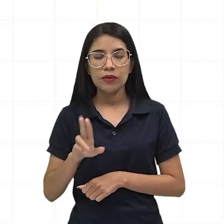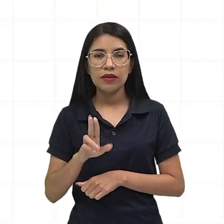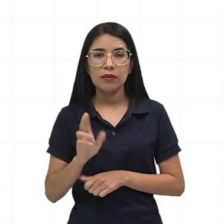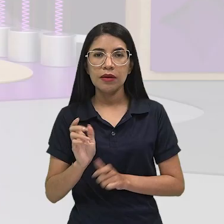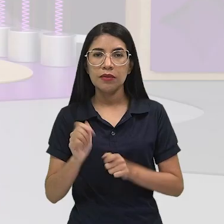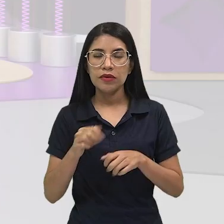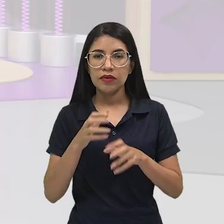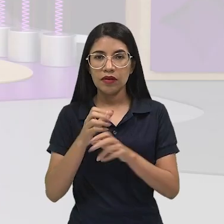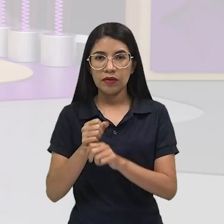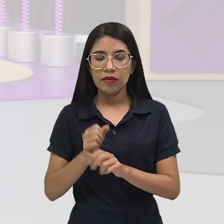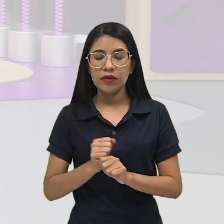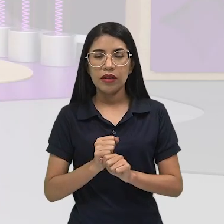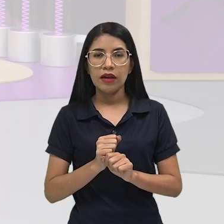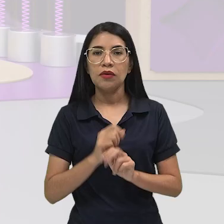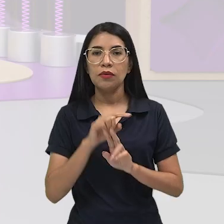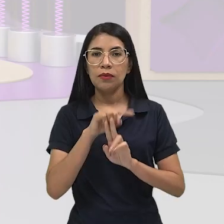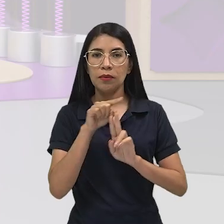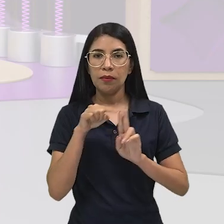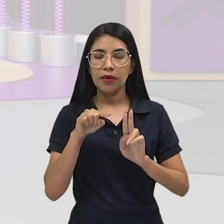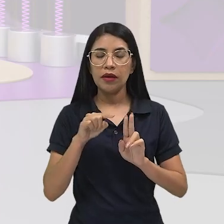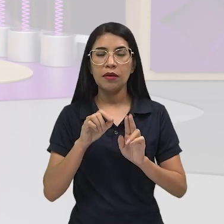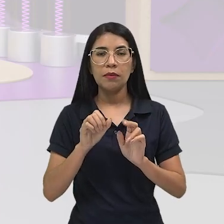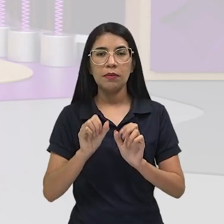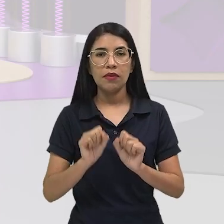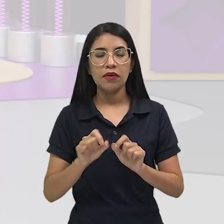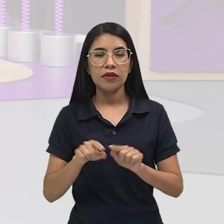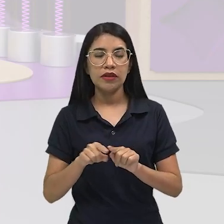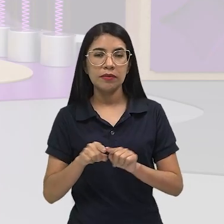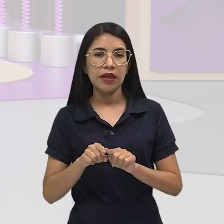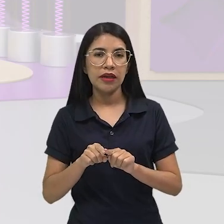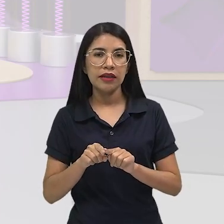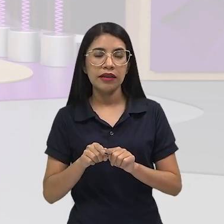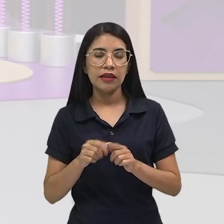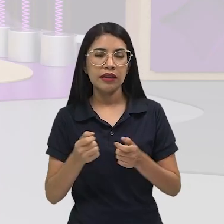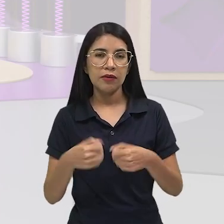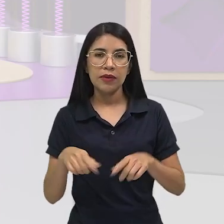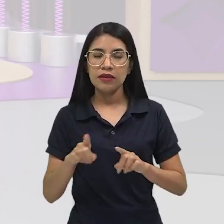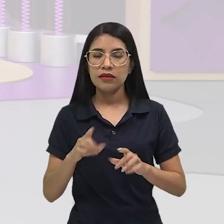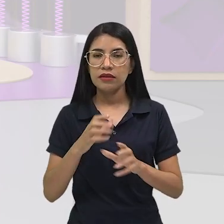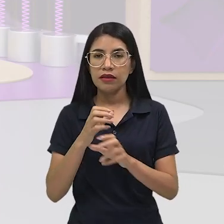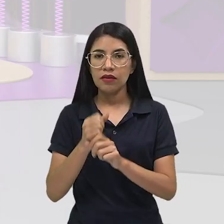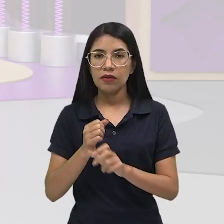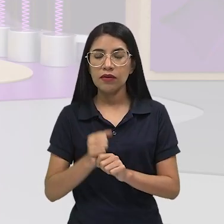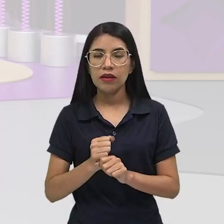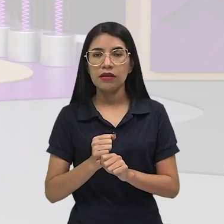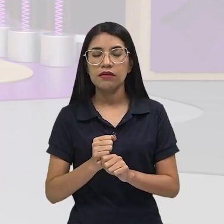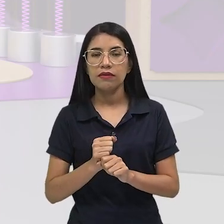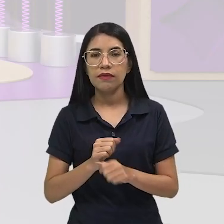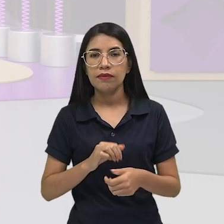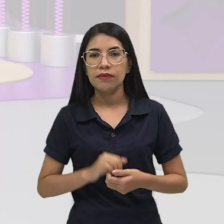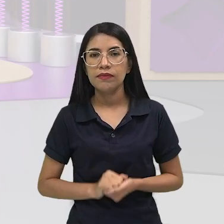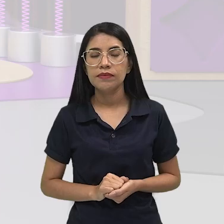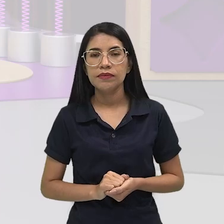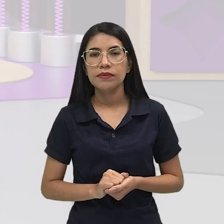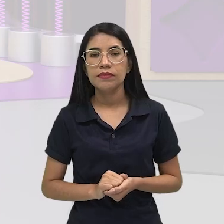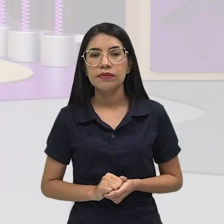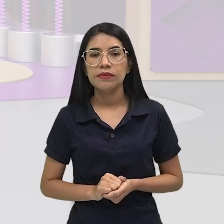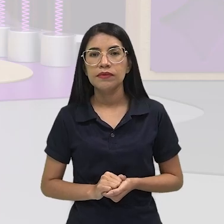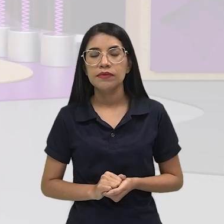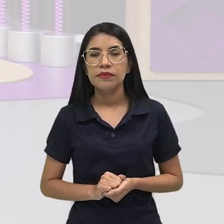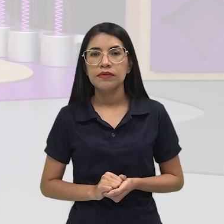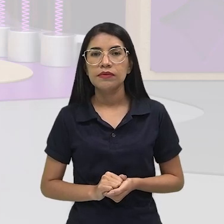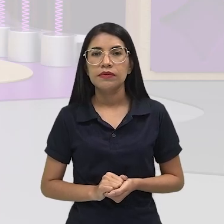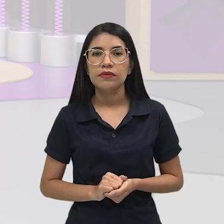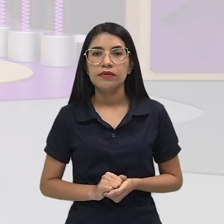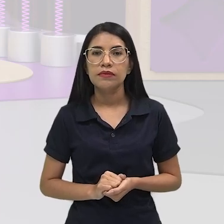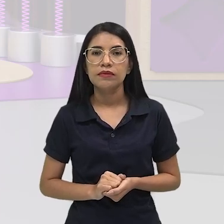π, você também pode não mexer com ele, utilizar no problema o valor da letra